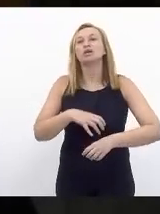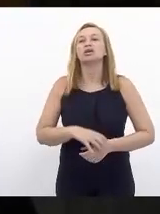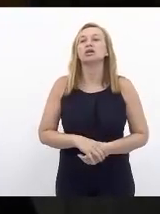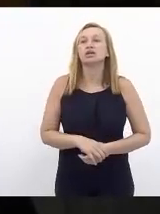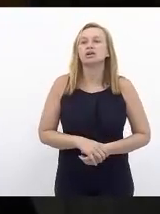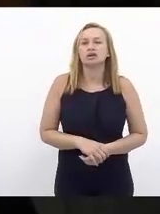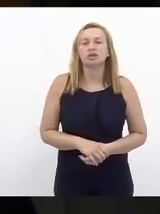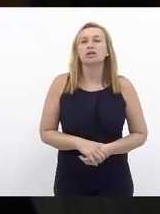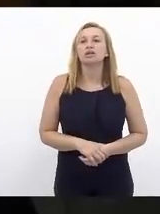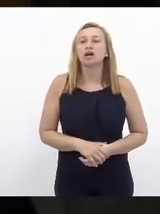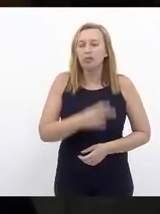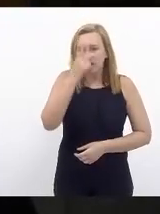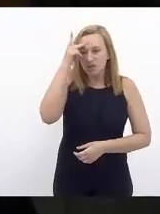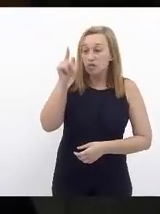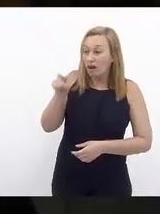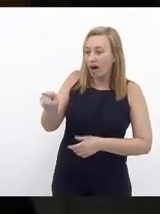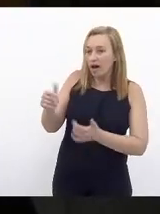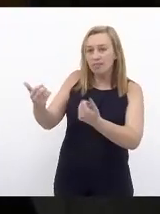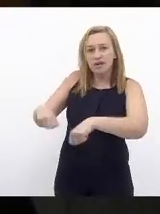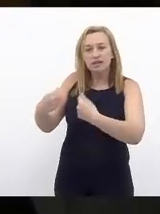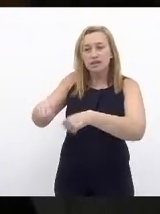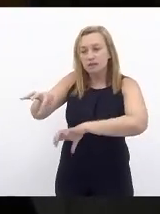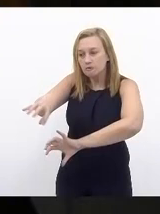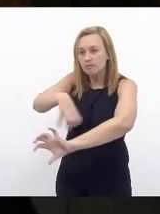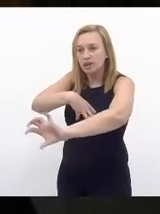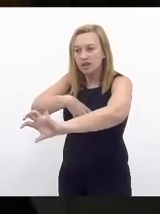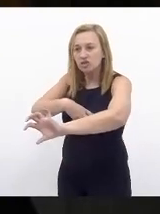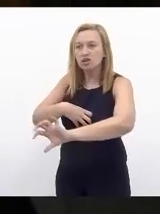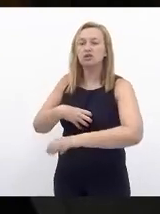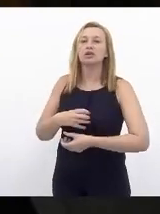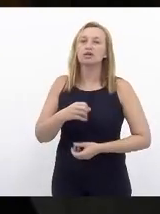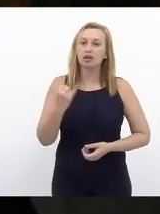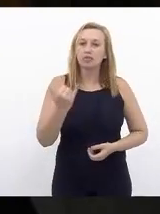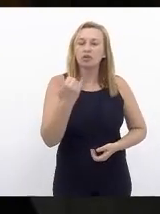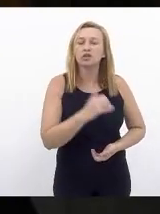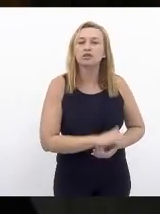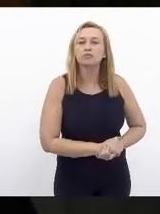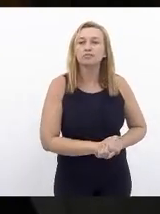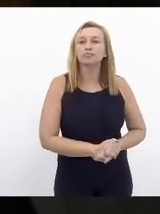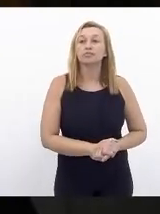no lugar da pessoa que está precisando. Isso que falta, presidente.